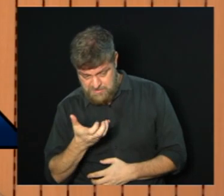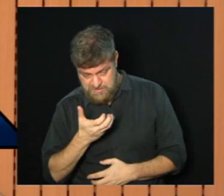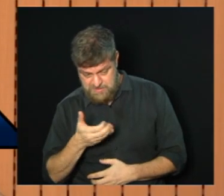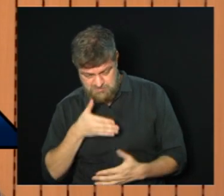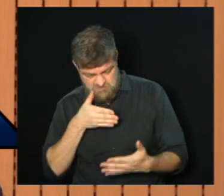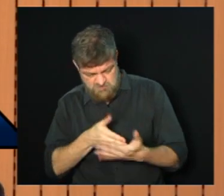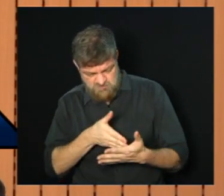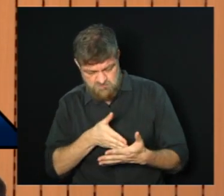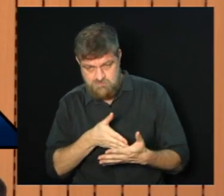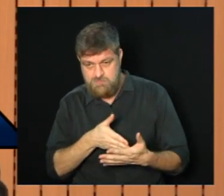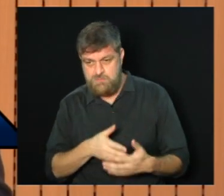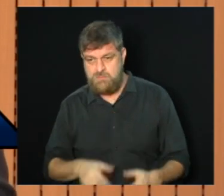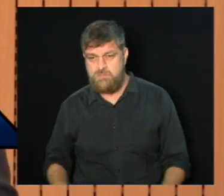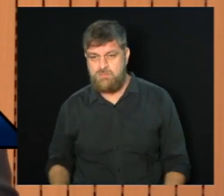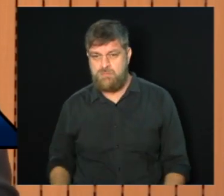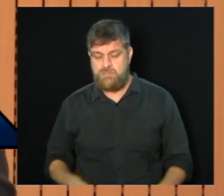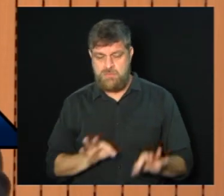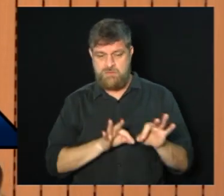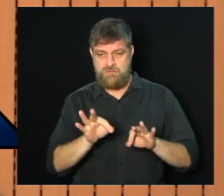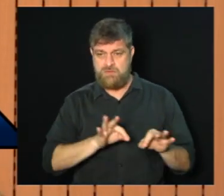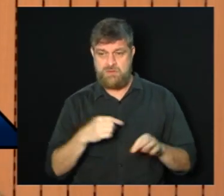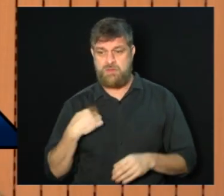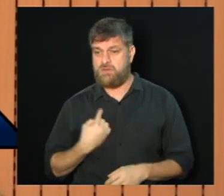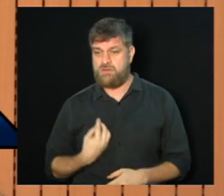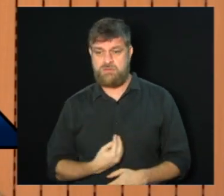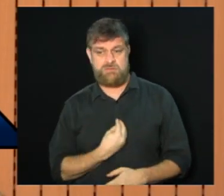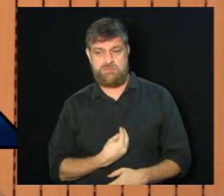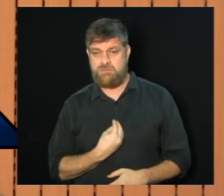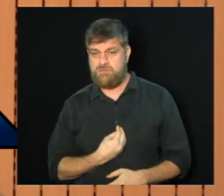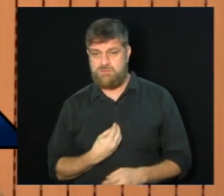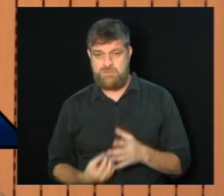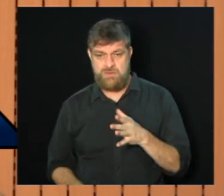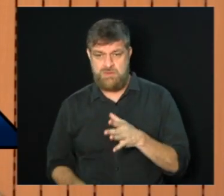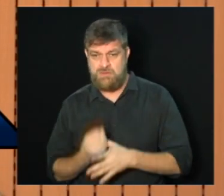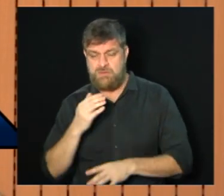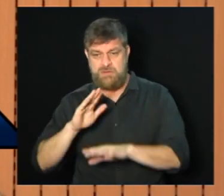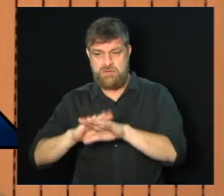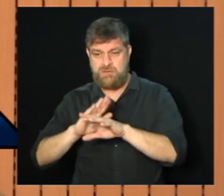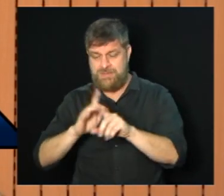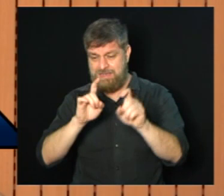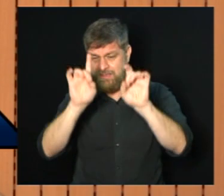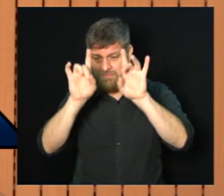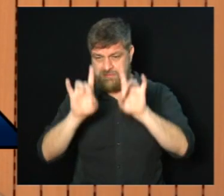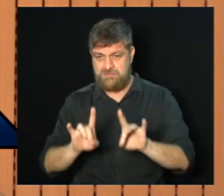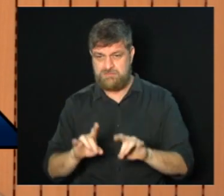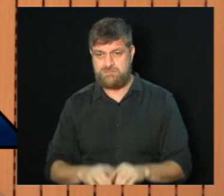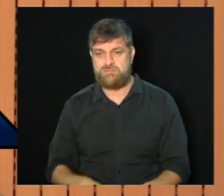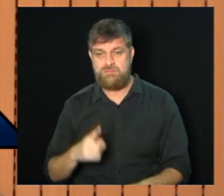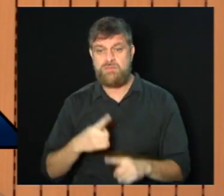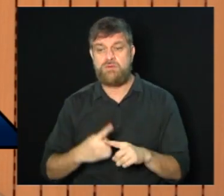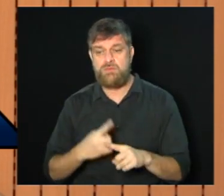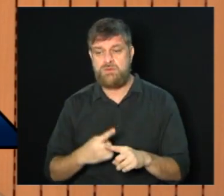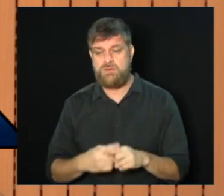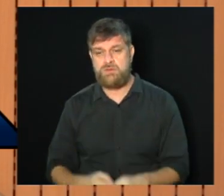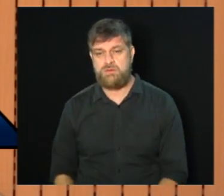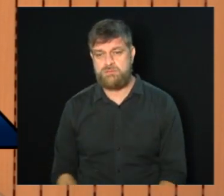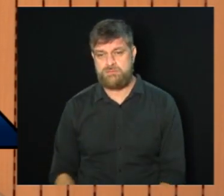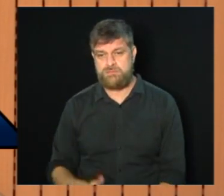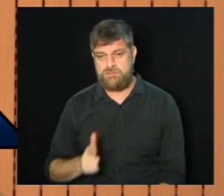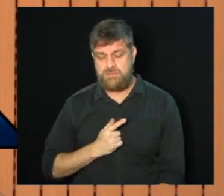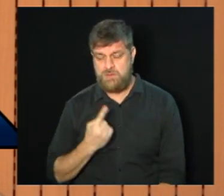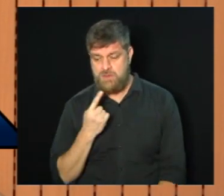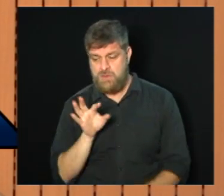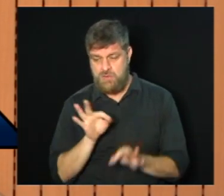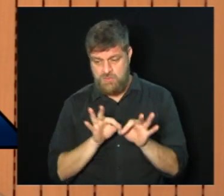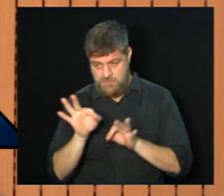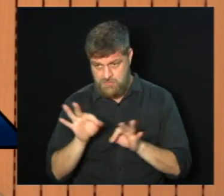obstar essa votação, nós não estaríamos realizando essa sessão de hoje. Por quê? Porque existe um